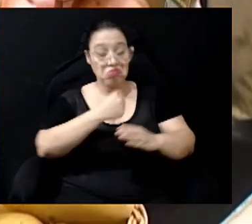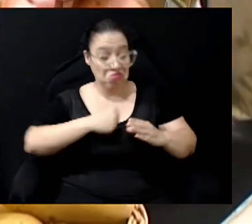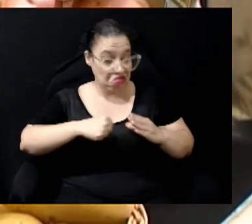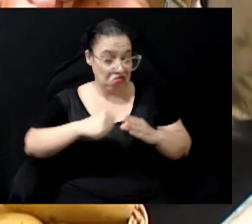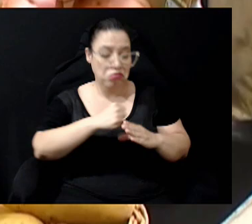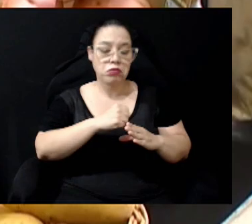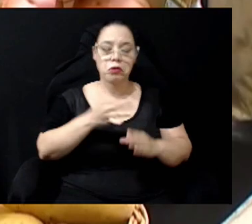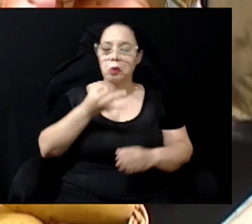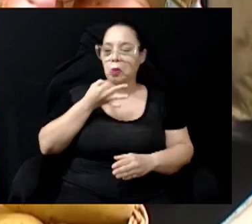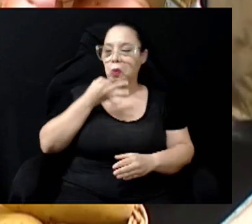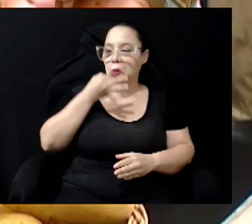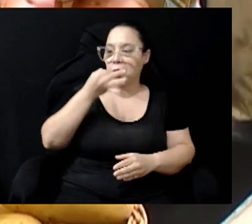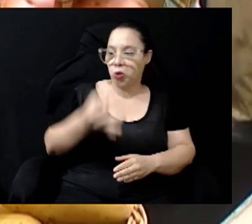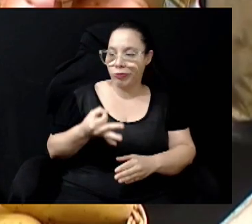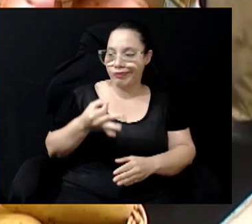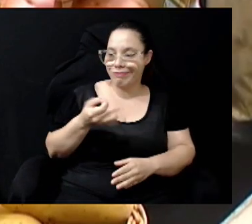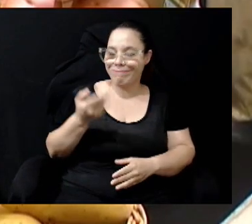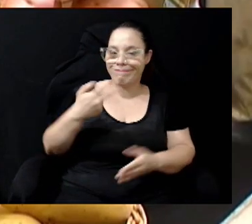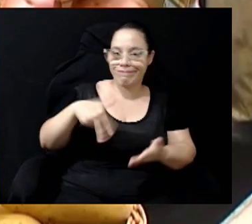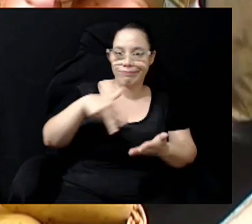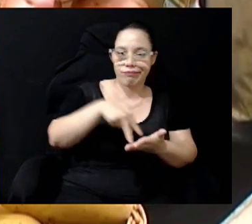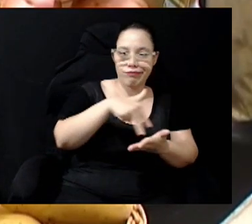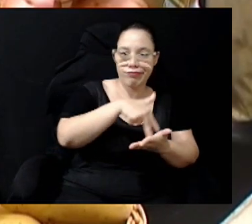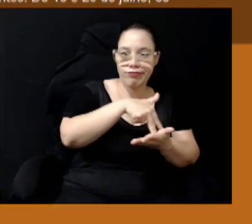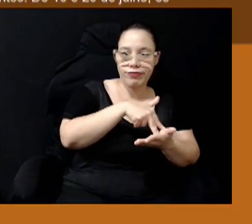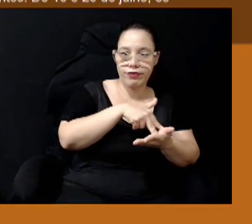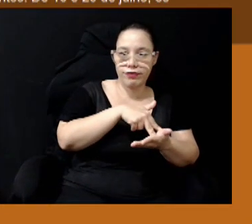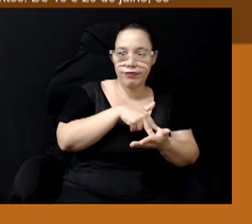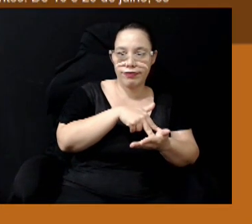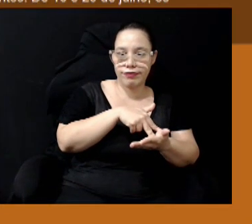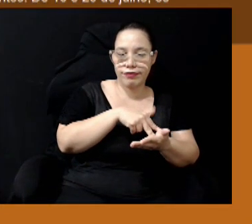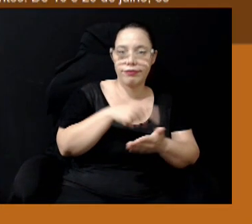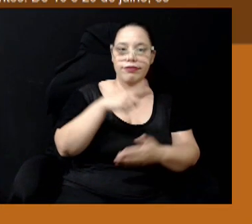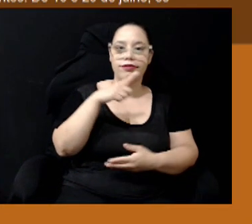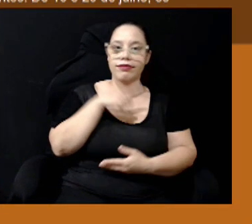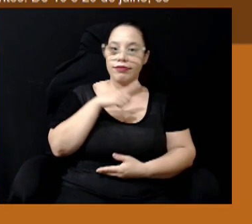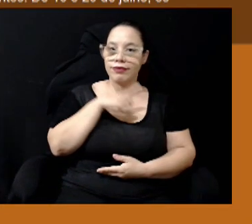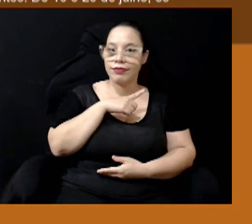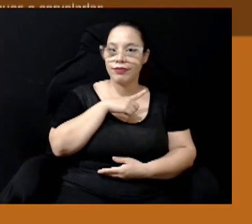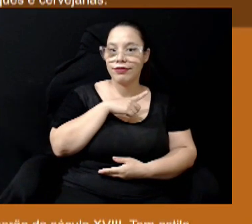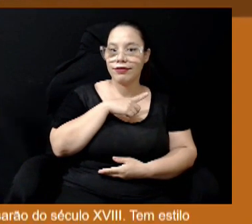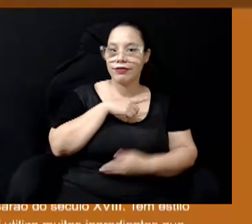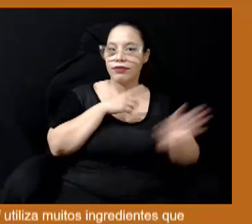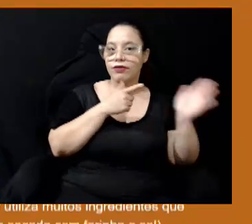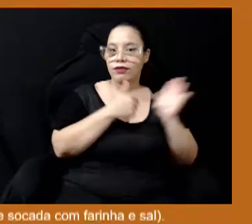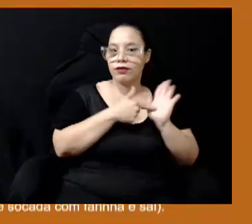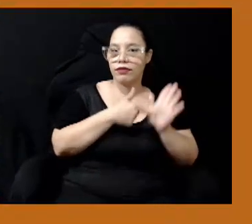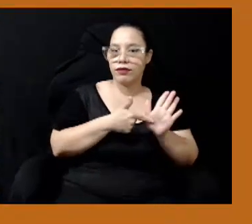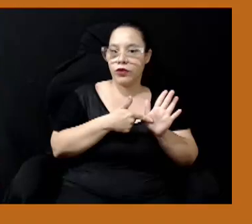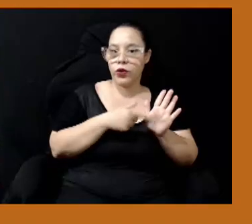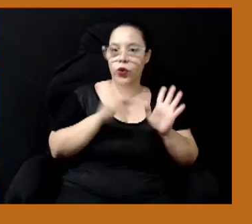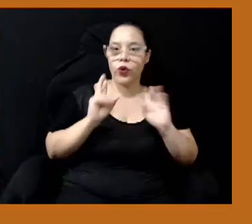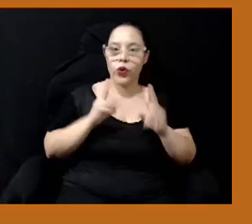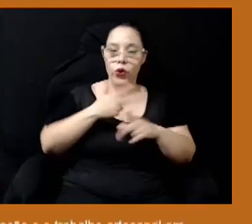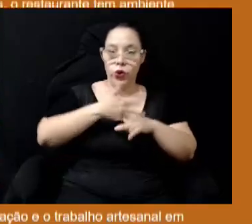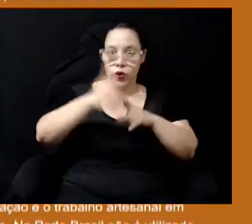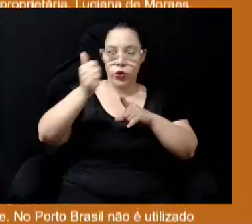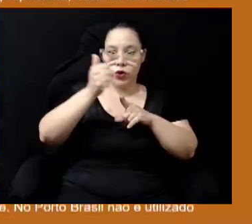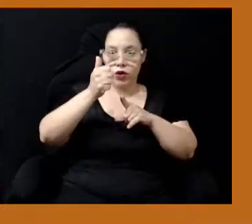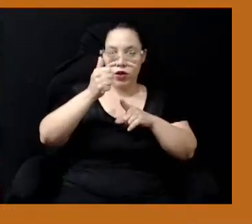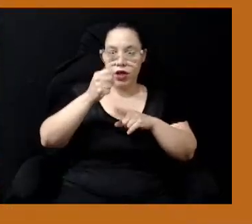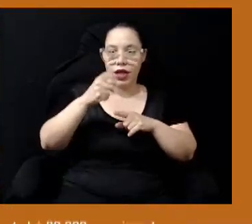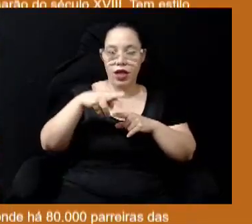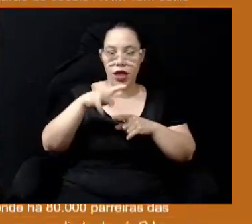nós estaremos em cada uma das etapas, nós temos o vencedor, o campeão da etapa. E